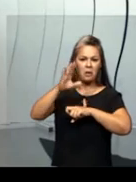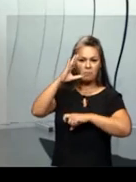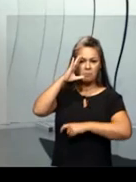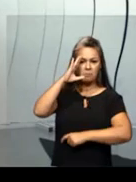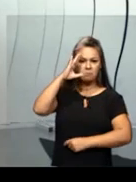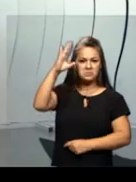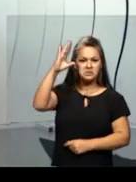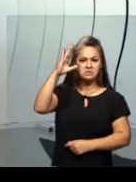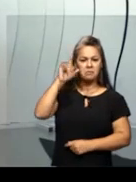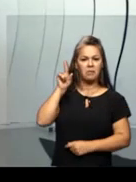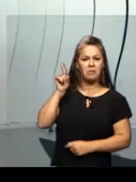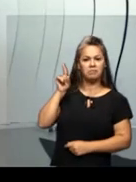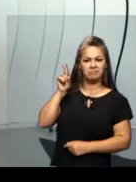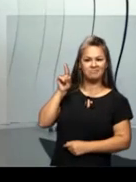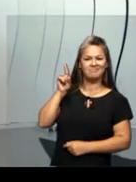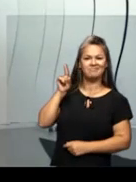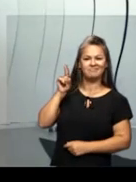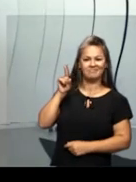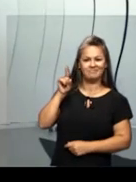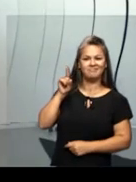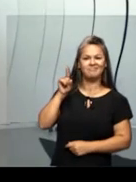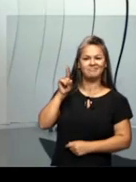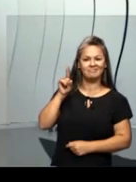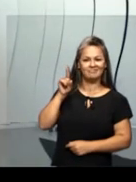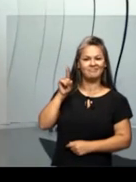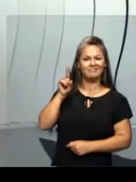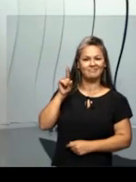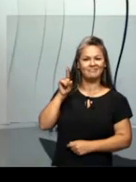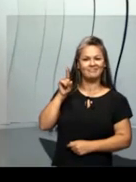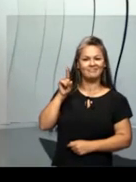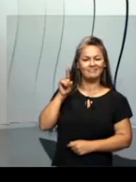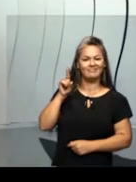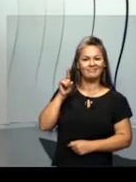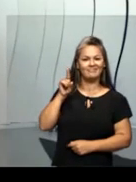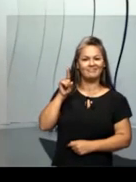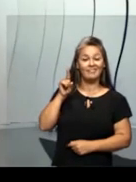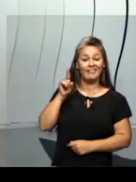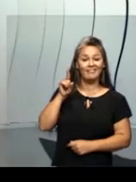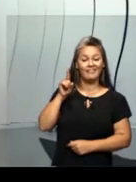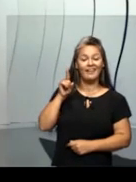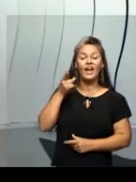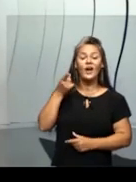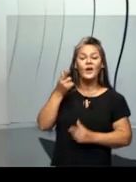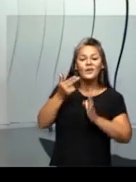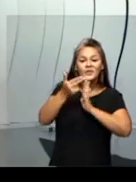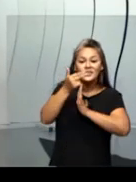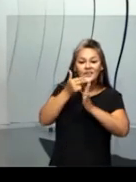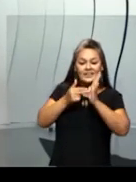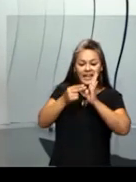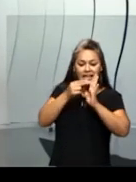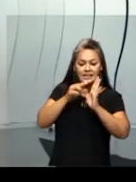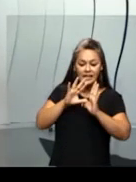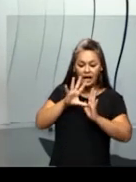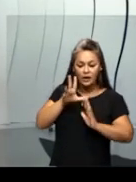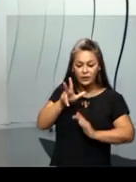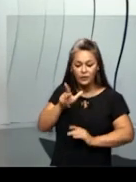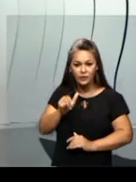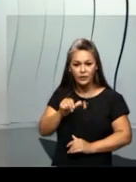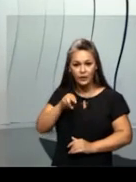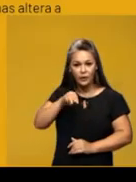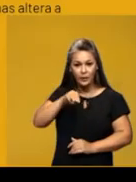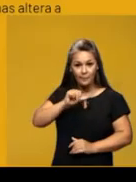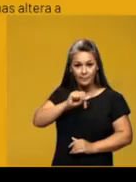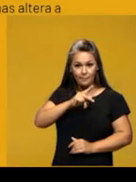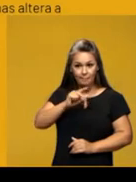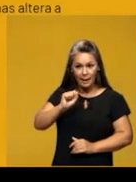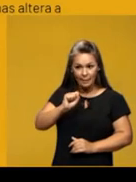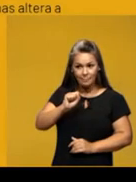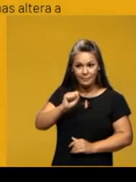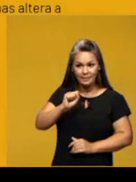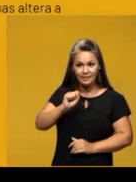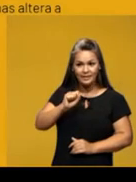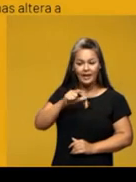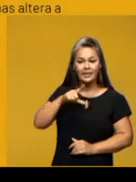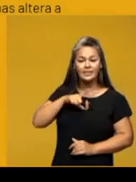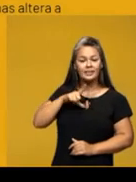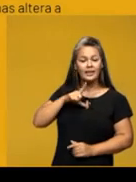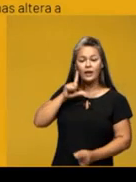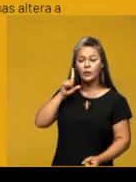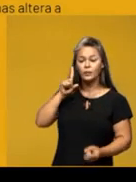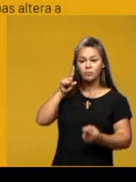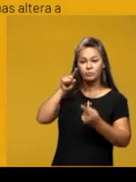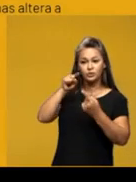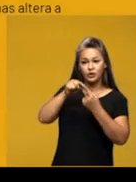Ela coloca a Europa, dá destaque muito para o continente europeu, ok? A projeção de Mercator é do